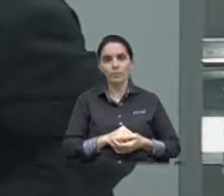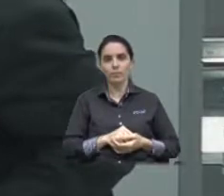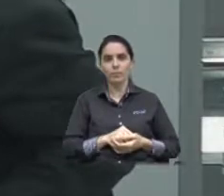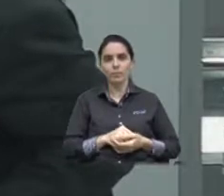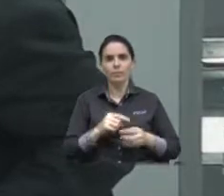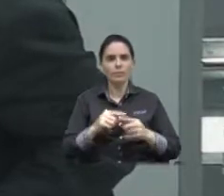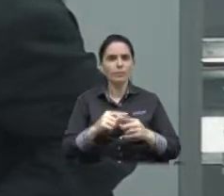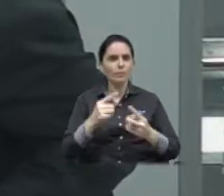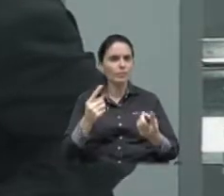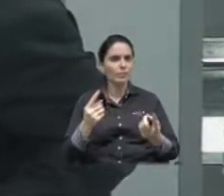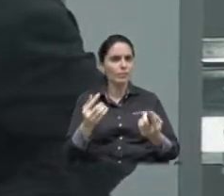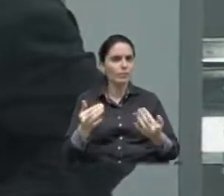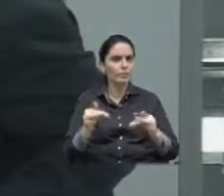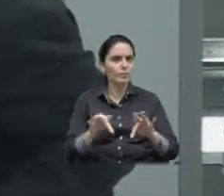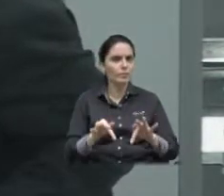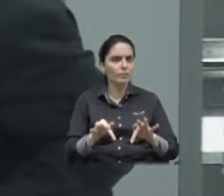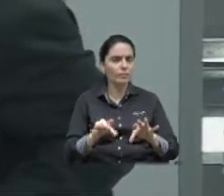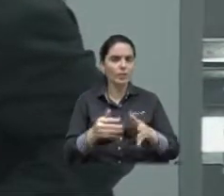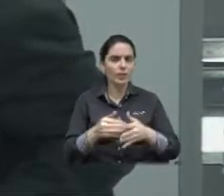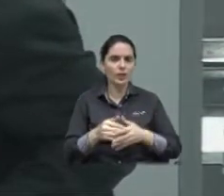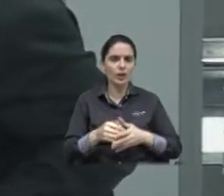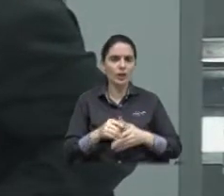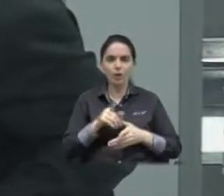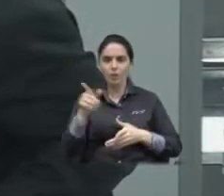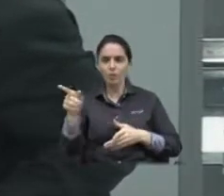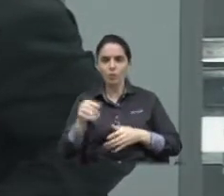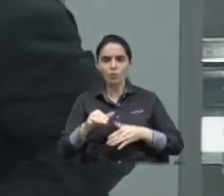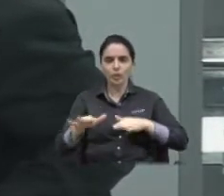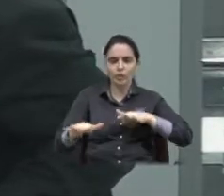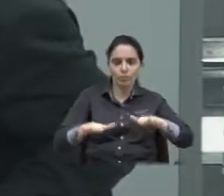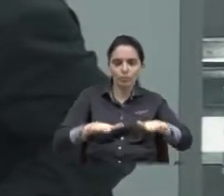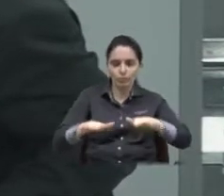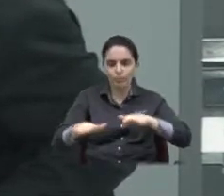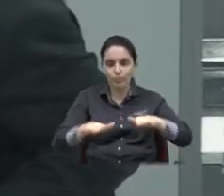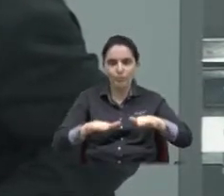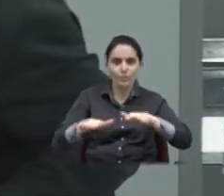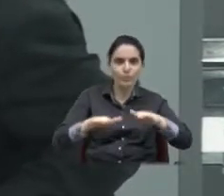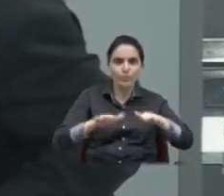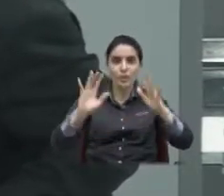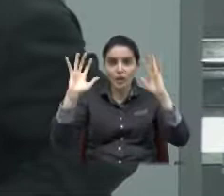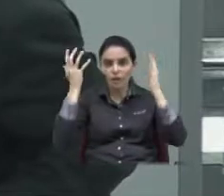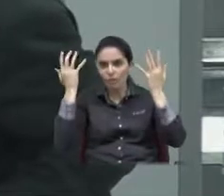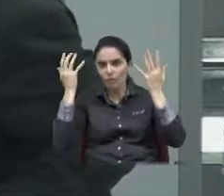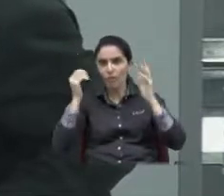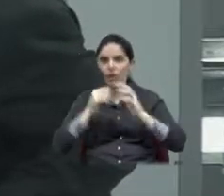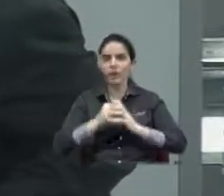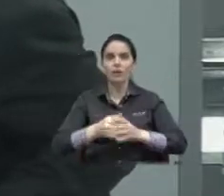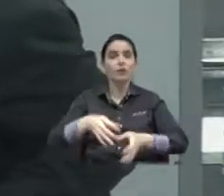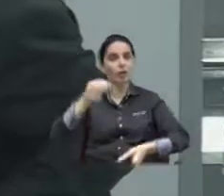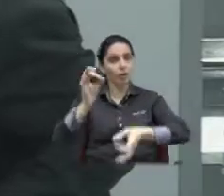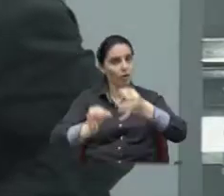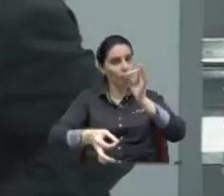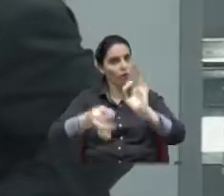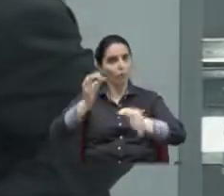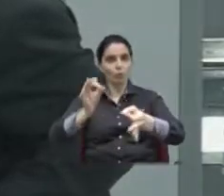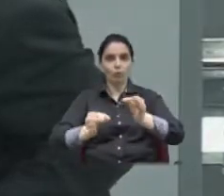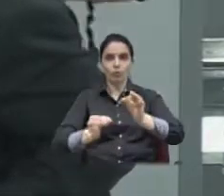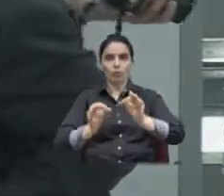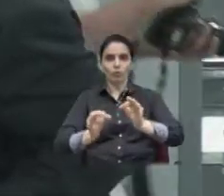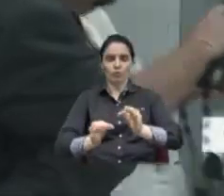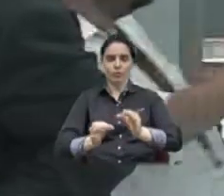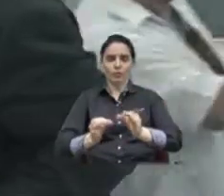Mas final de semana ele trabalha de DJ, final de semana ele faz som em festa. O juiz, né, naquela soberania dele,